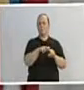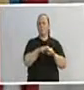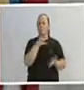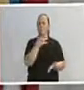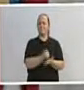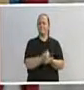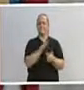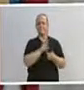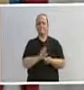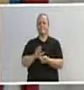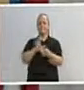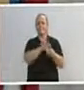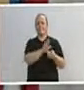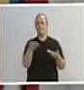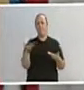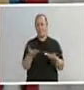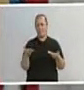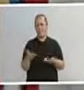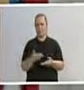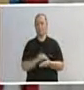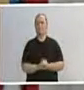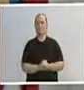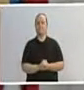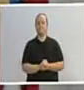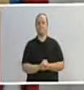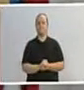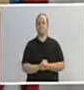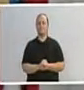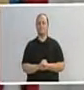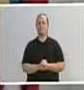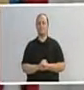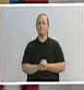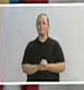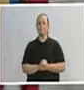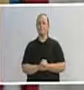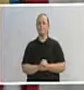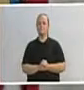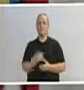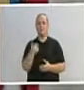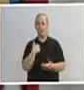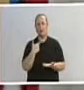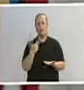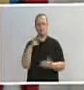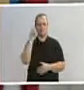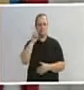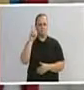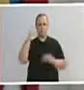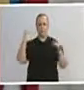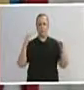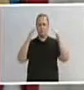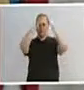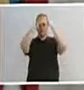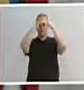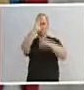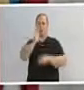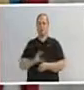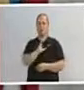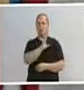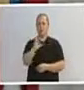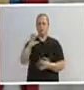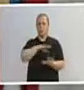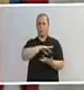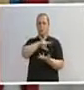em virtude da fala feita pelo pontífice maior da Igreja Católica no